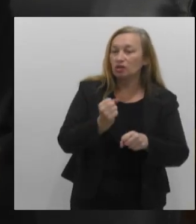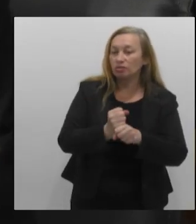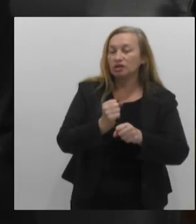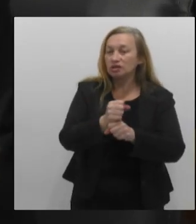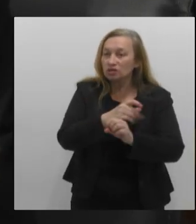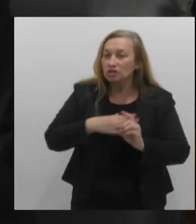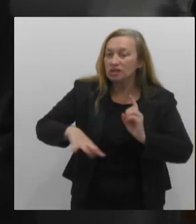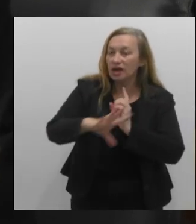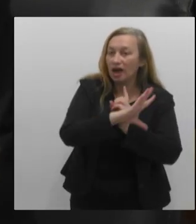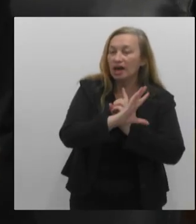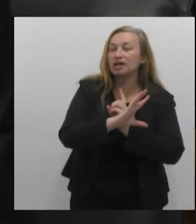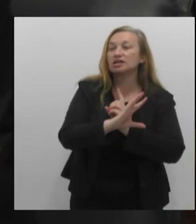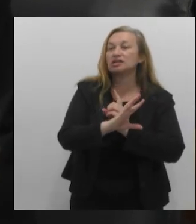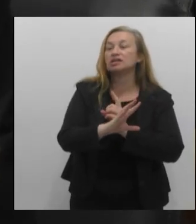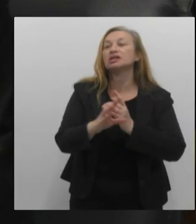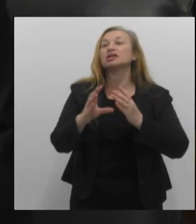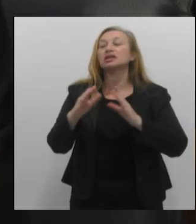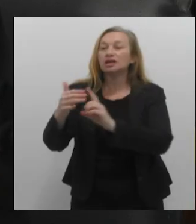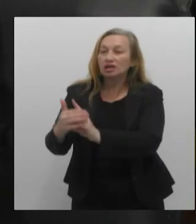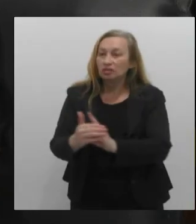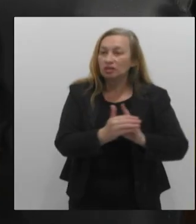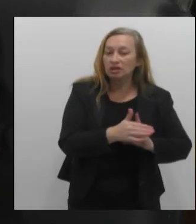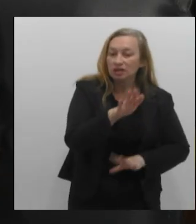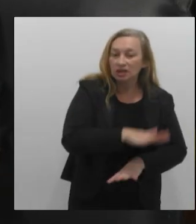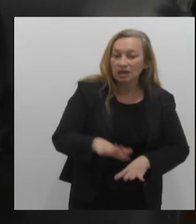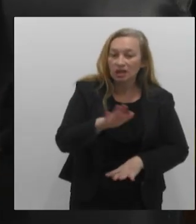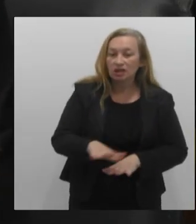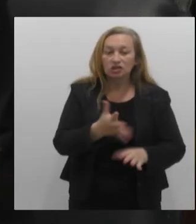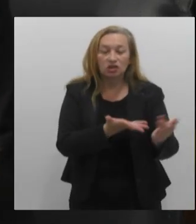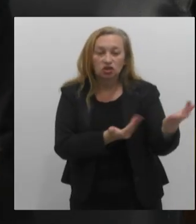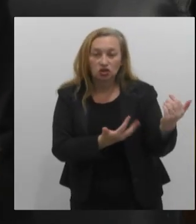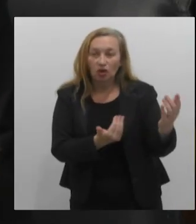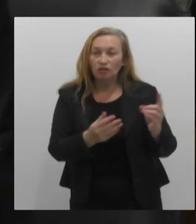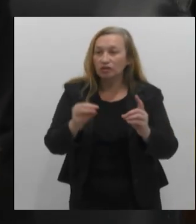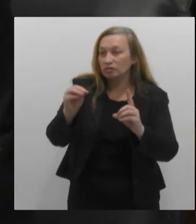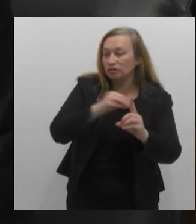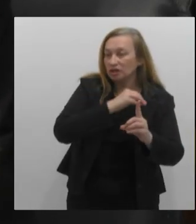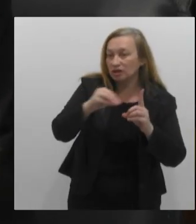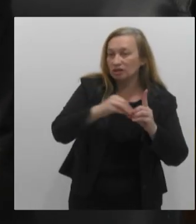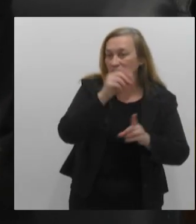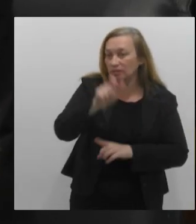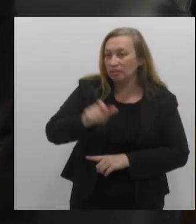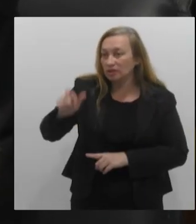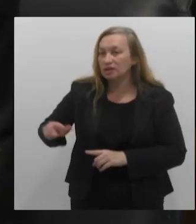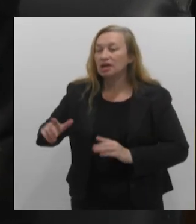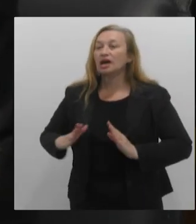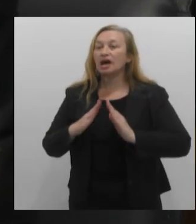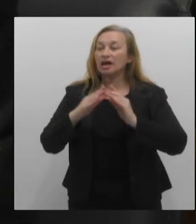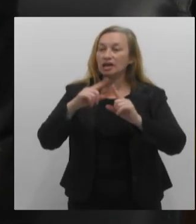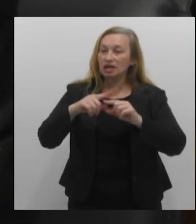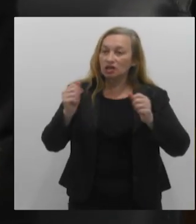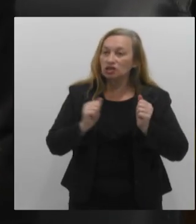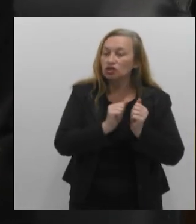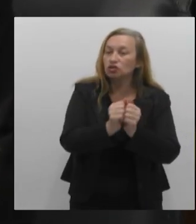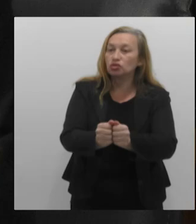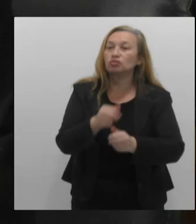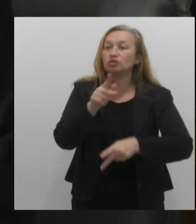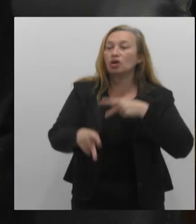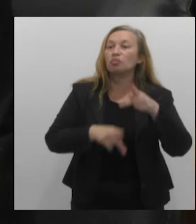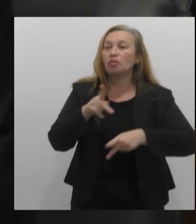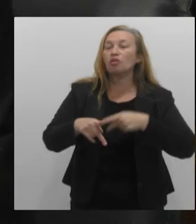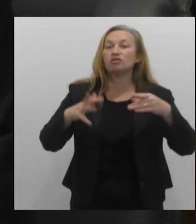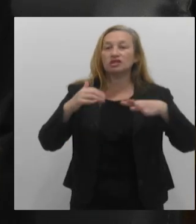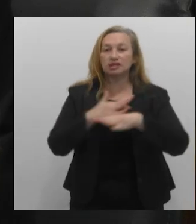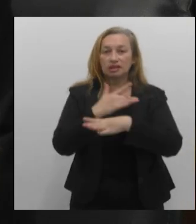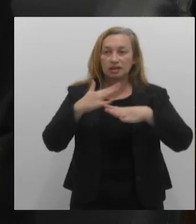acolhem jovens, crianças, idosos, pessoas em situação de vulnerabilidade, a Igreja permanece junto ao povo desta